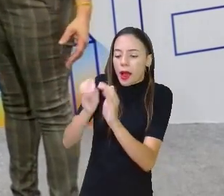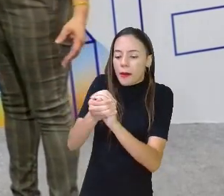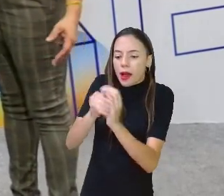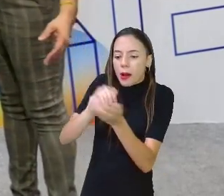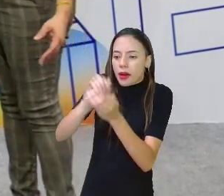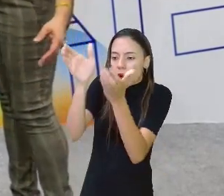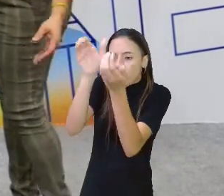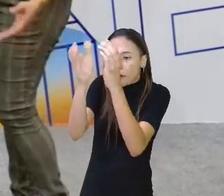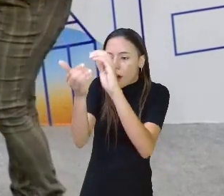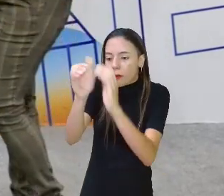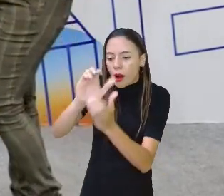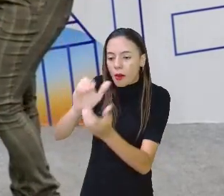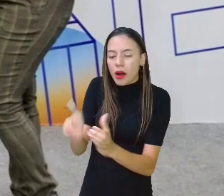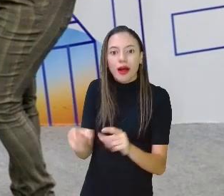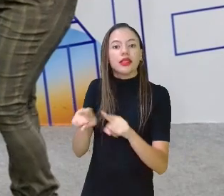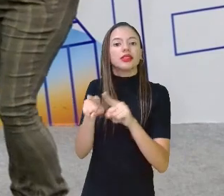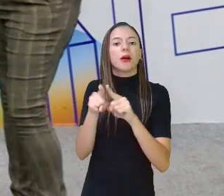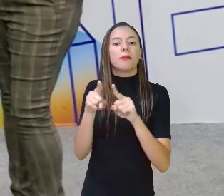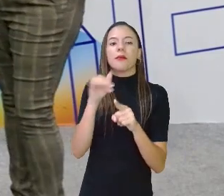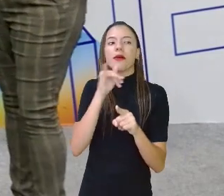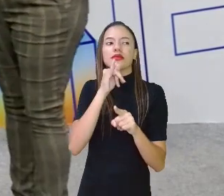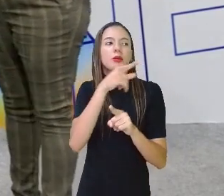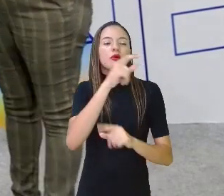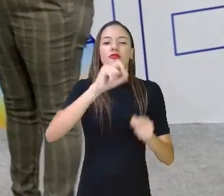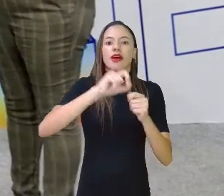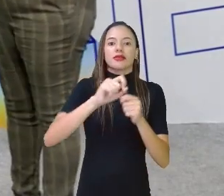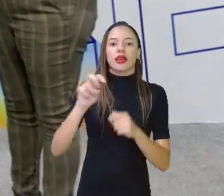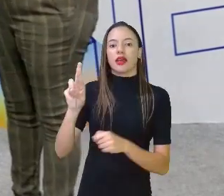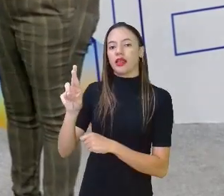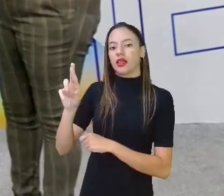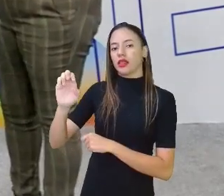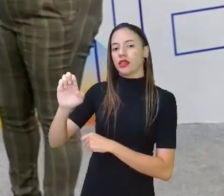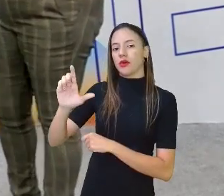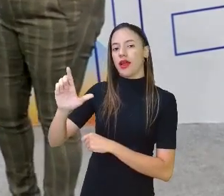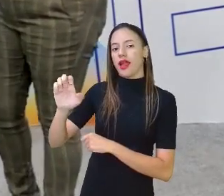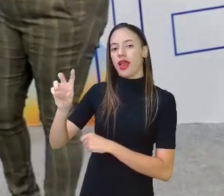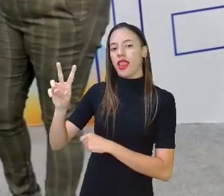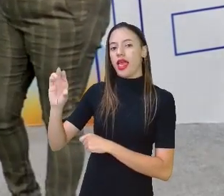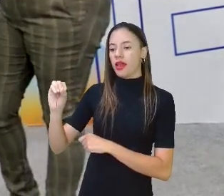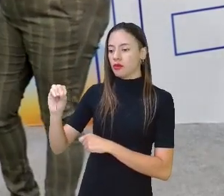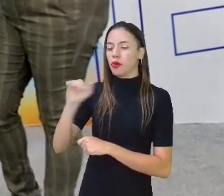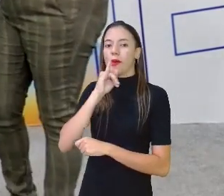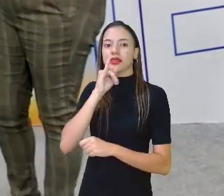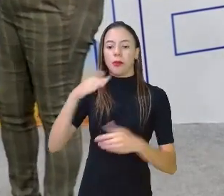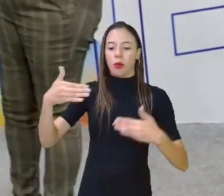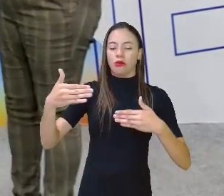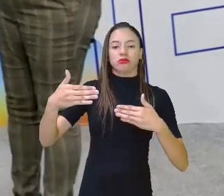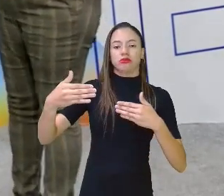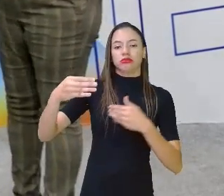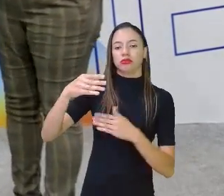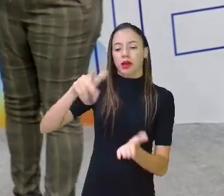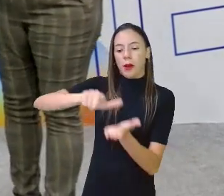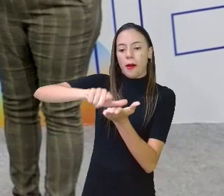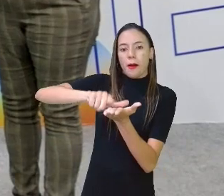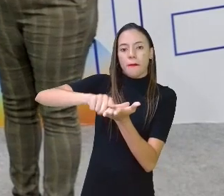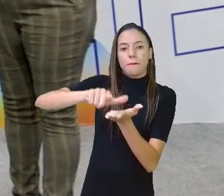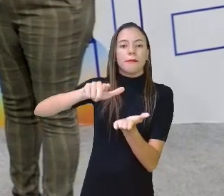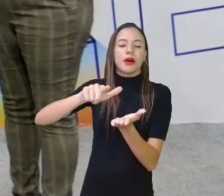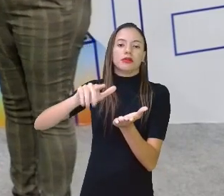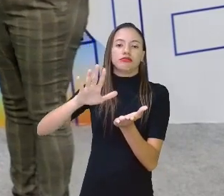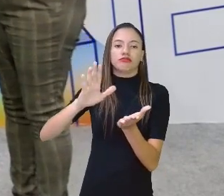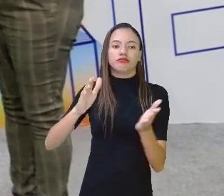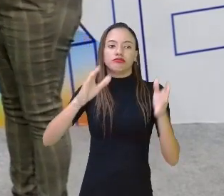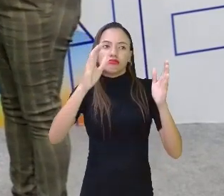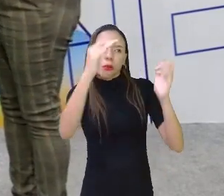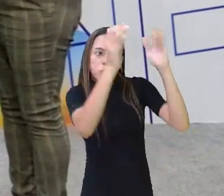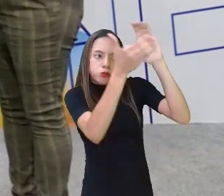dar forma, né? Sobre a superfície plana, né? Botar num papelão, numa tábua, né? Tá E vendo? tentar